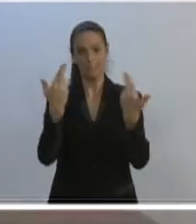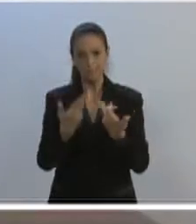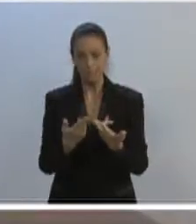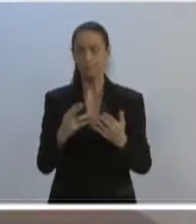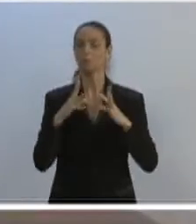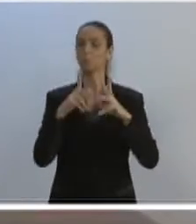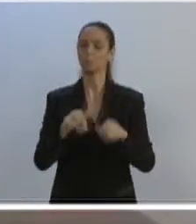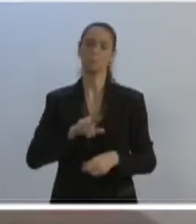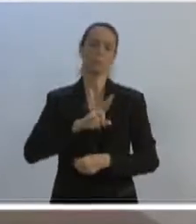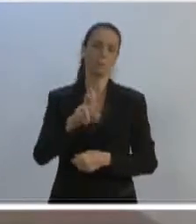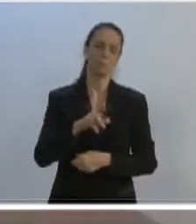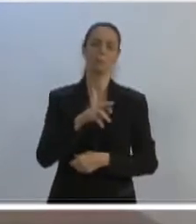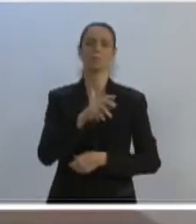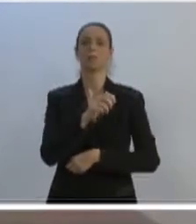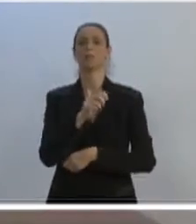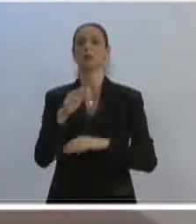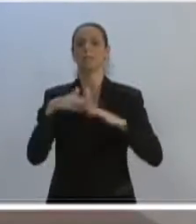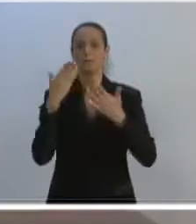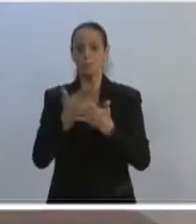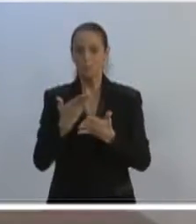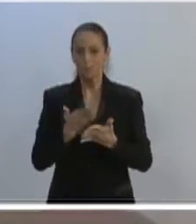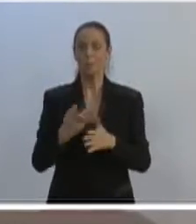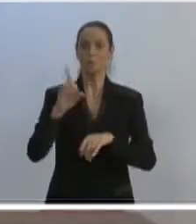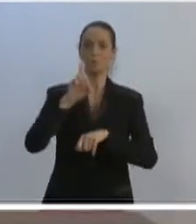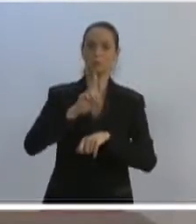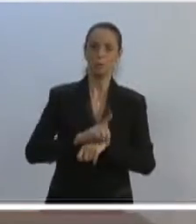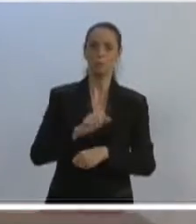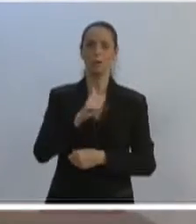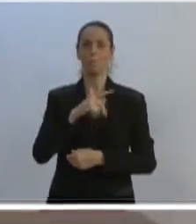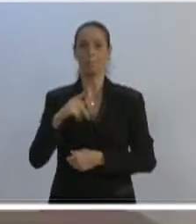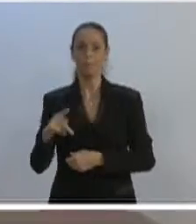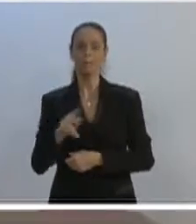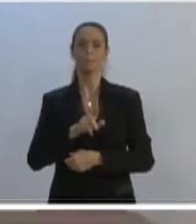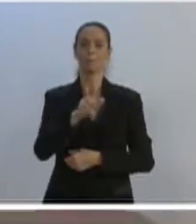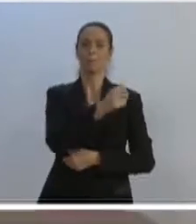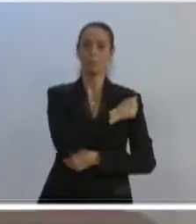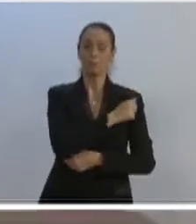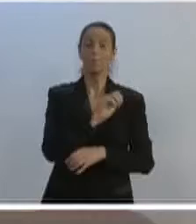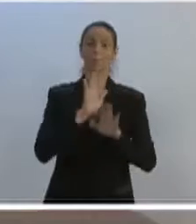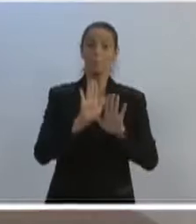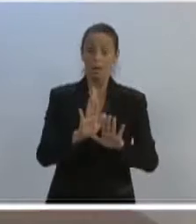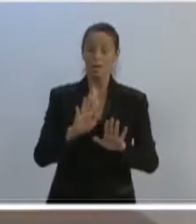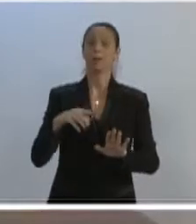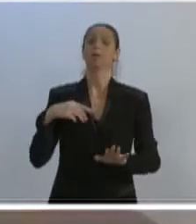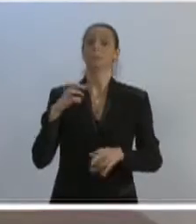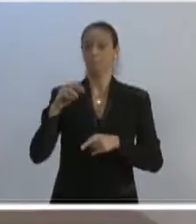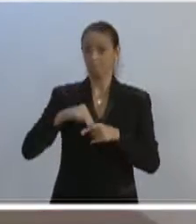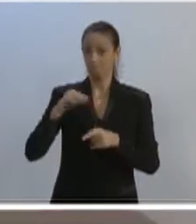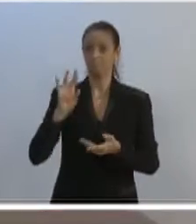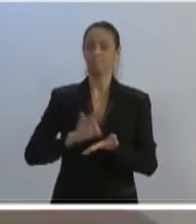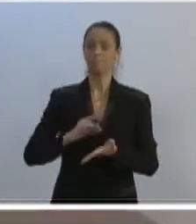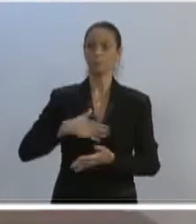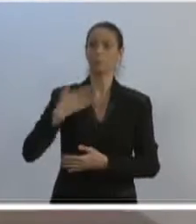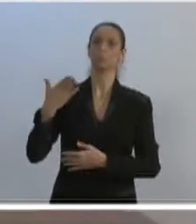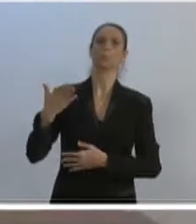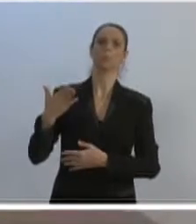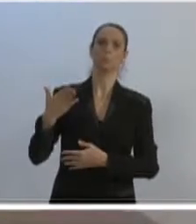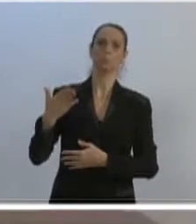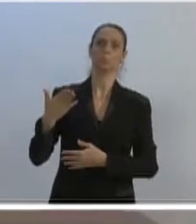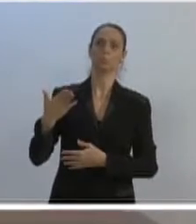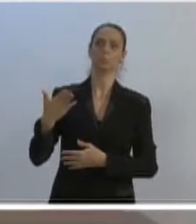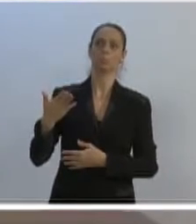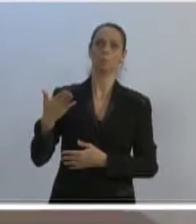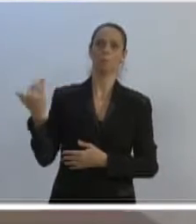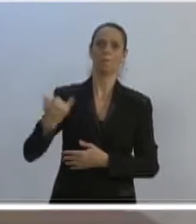com representantes de aluno e não foi feita de uma hora para outra. O município, sim, foi pego de surpresa, mas o diálogo